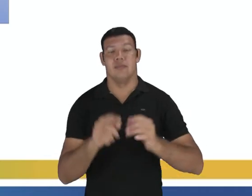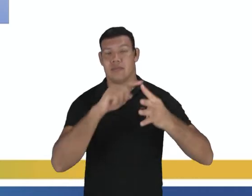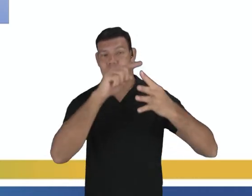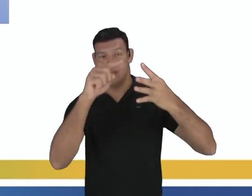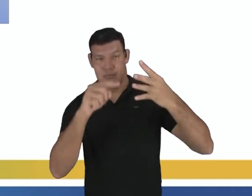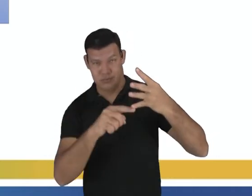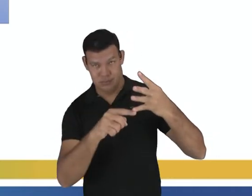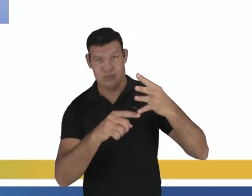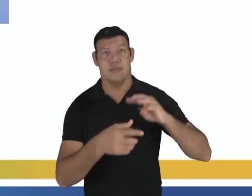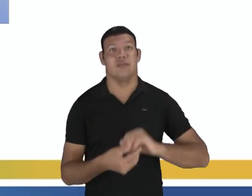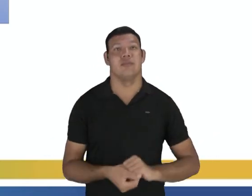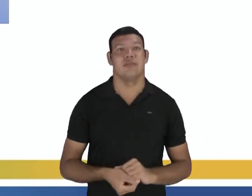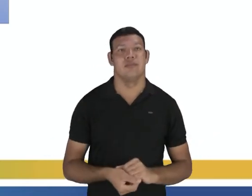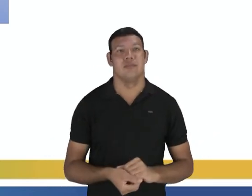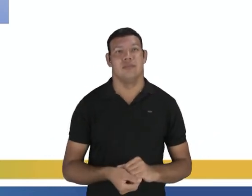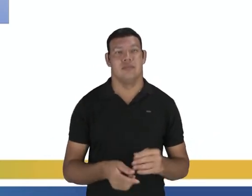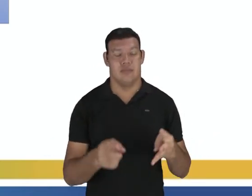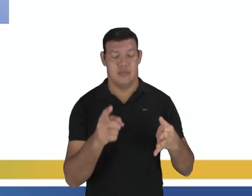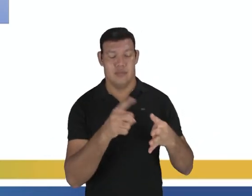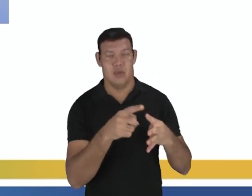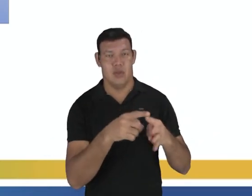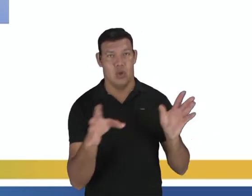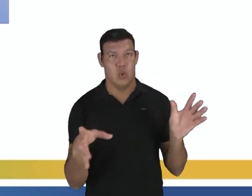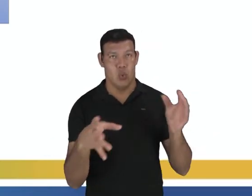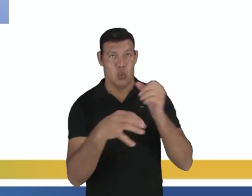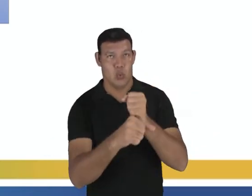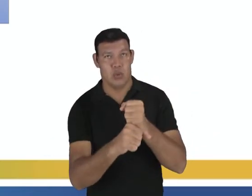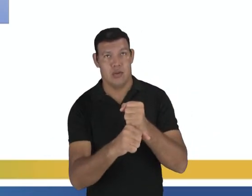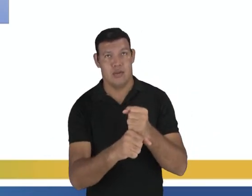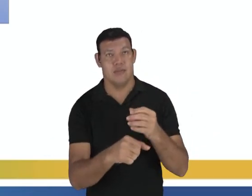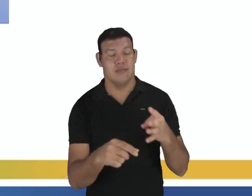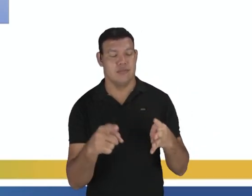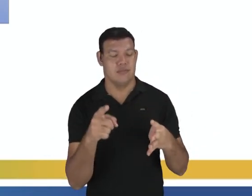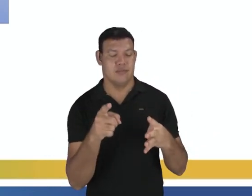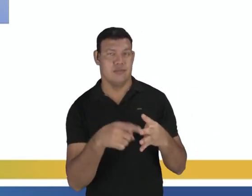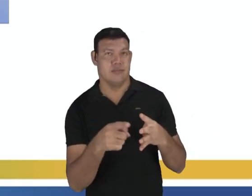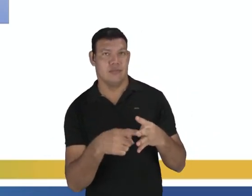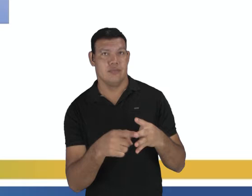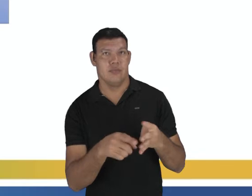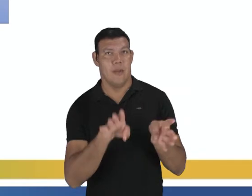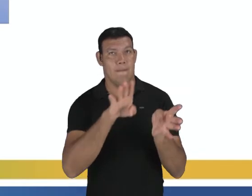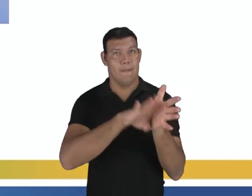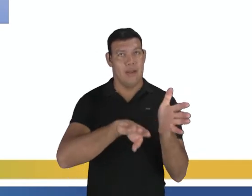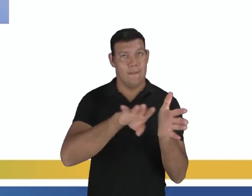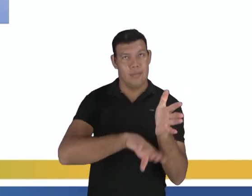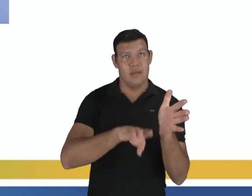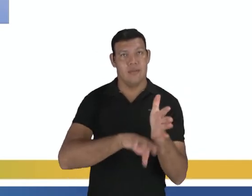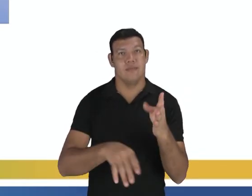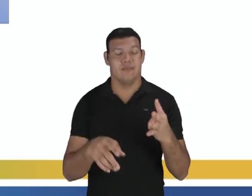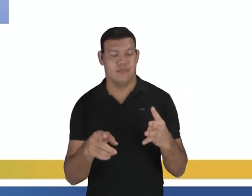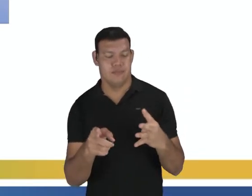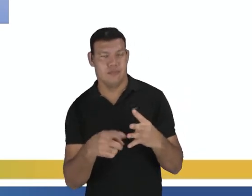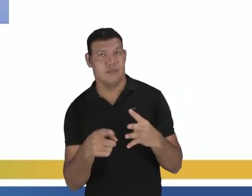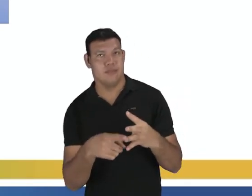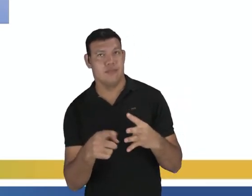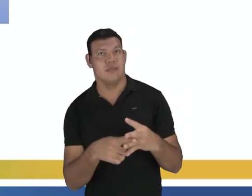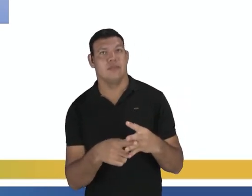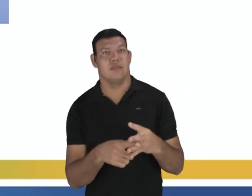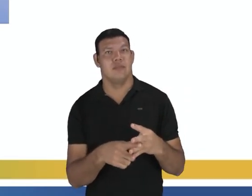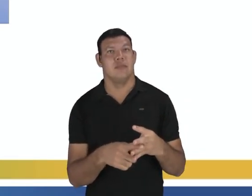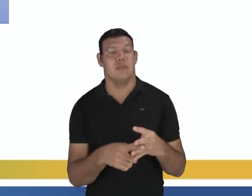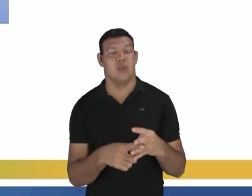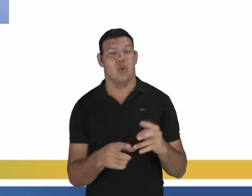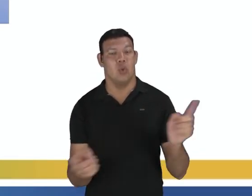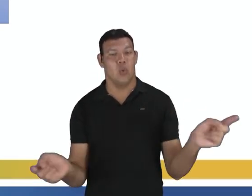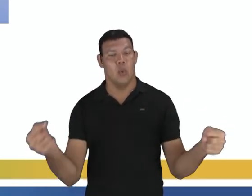4 tipos. Síntese ou adição, análise ou decomposição, deslocamento ou